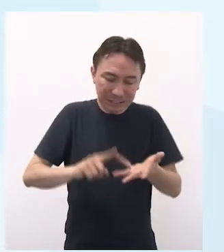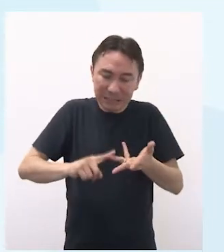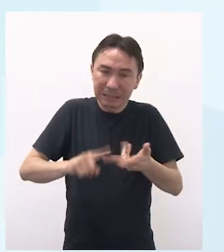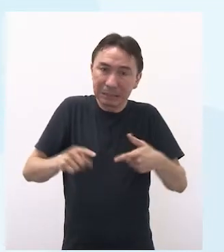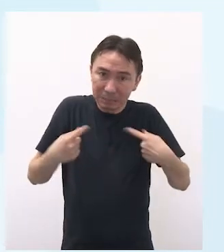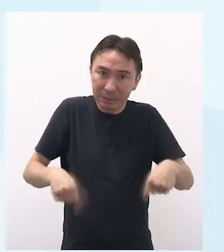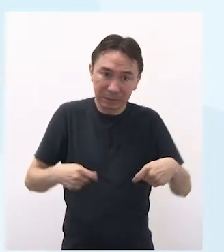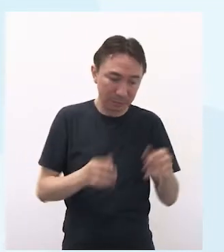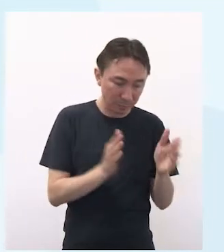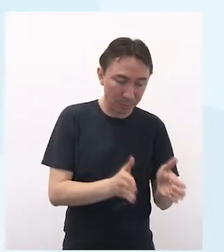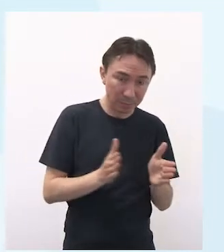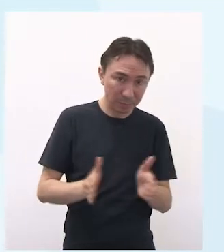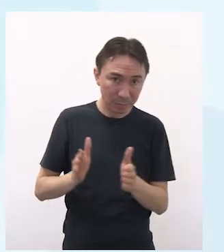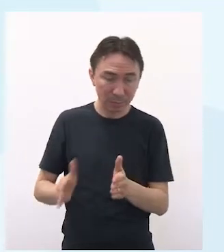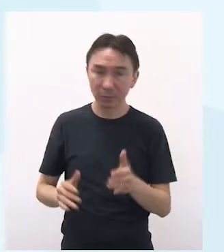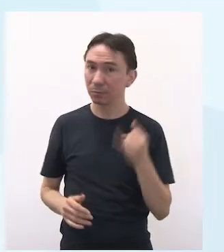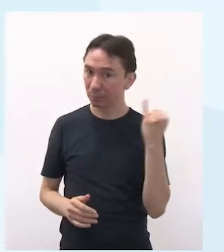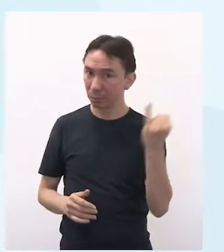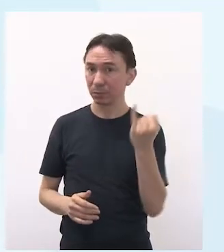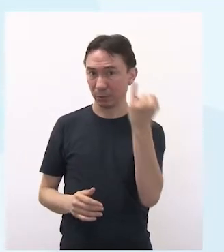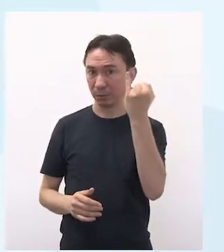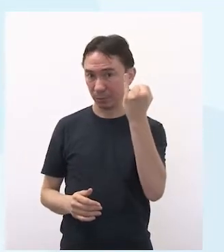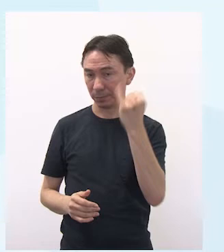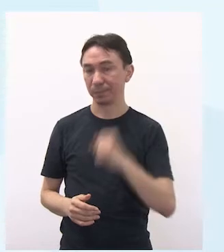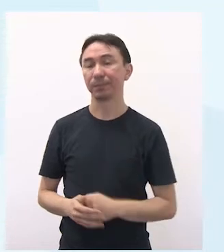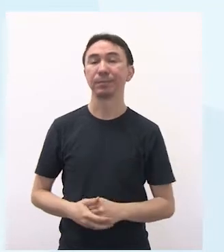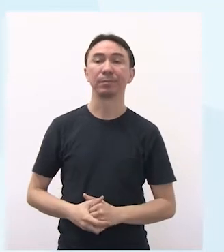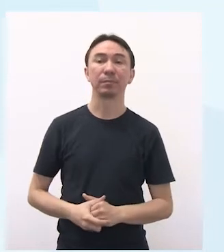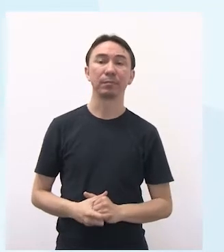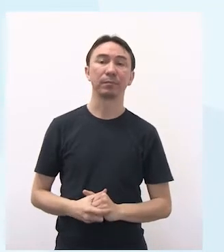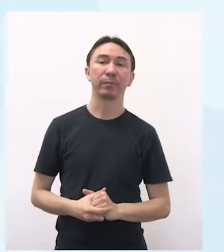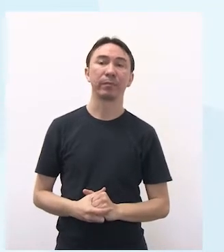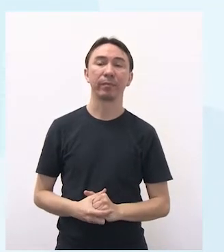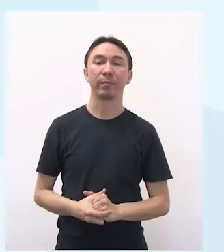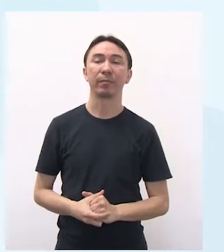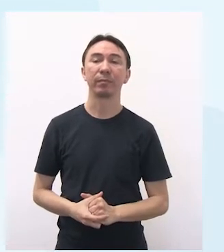SAEB 2021. O próximo.